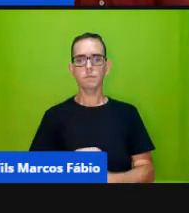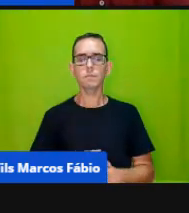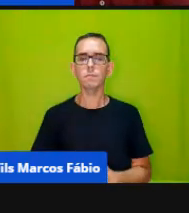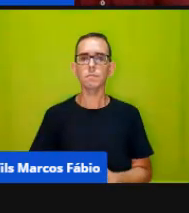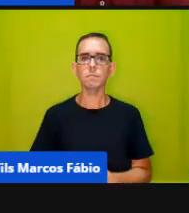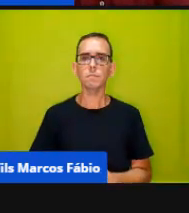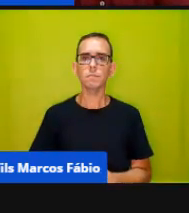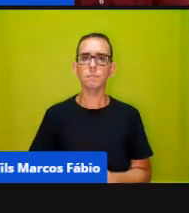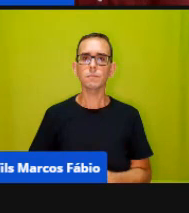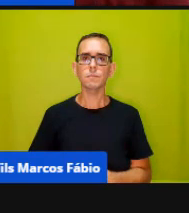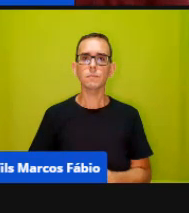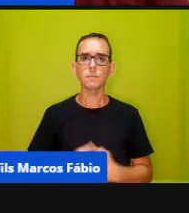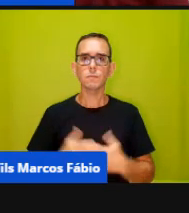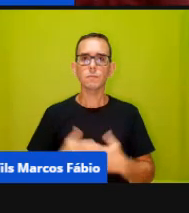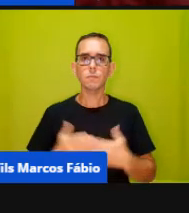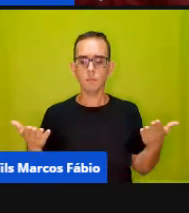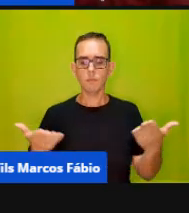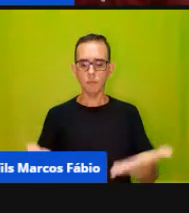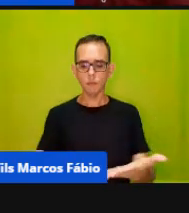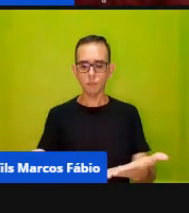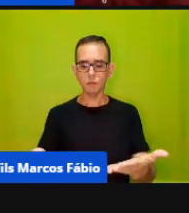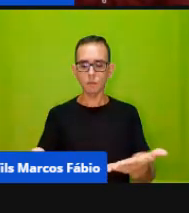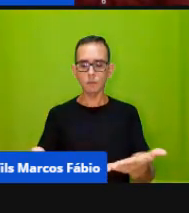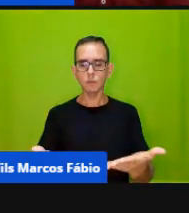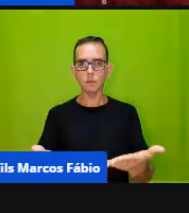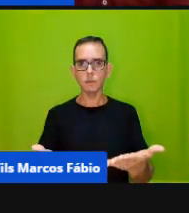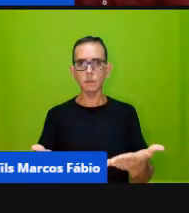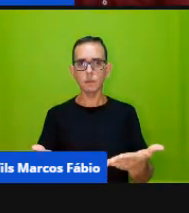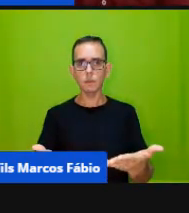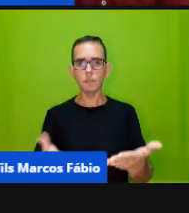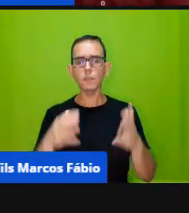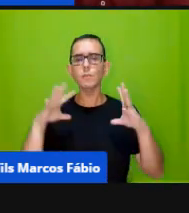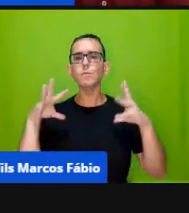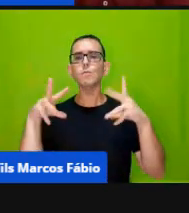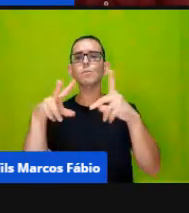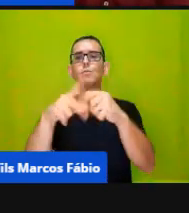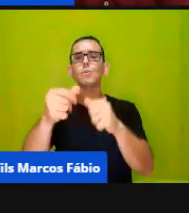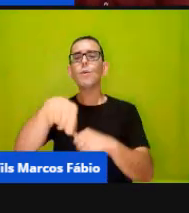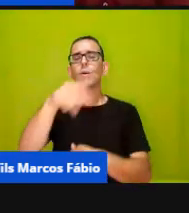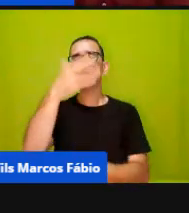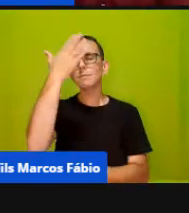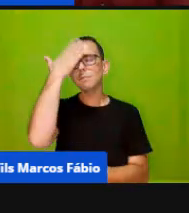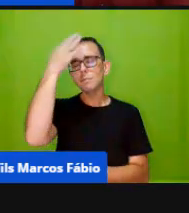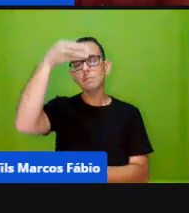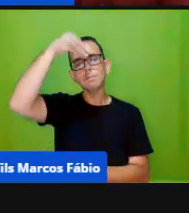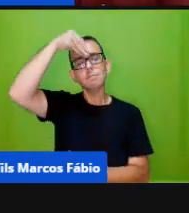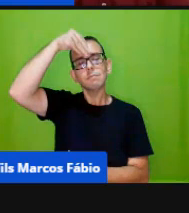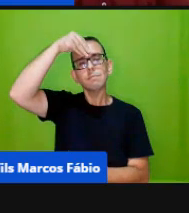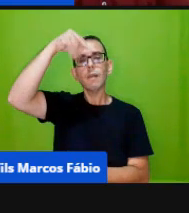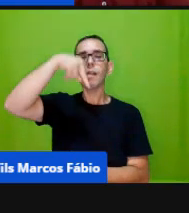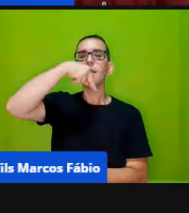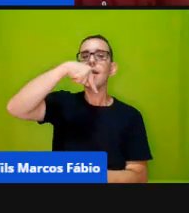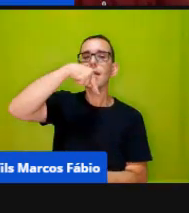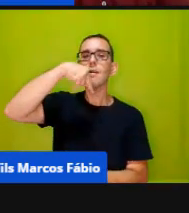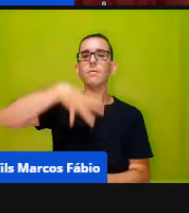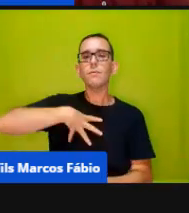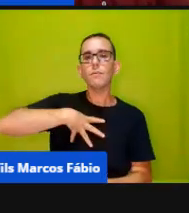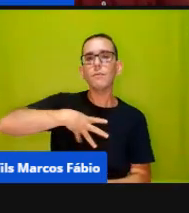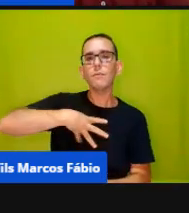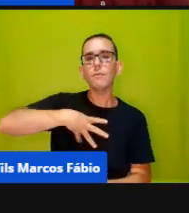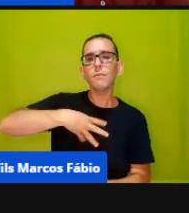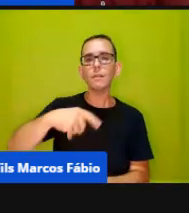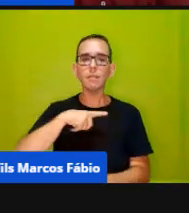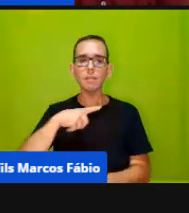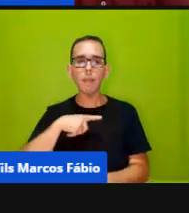Ah, hoje, e todos devem ter um sobrinho, um neto, um filho que tem a